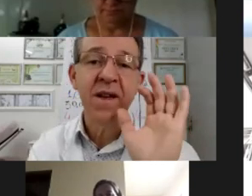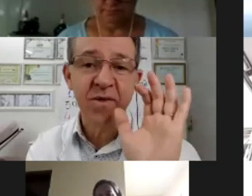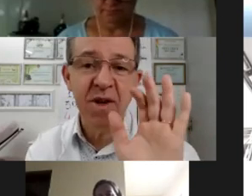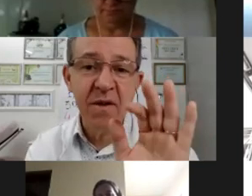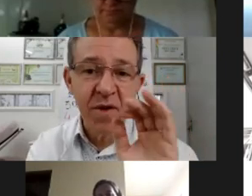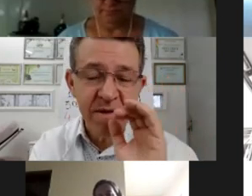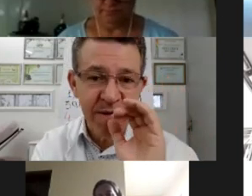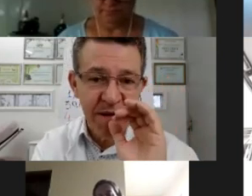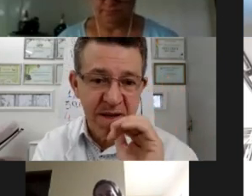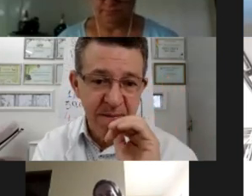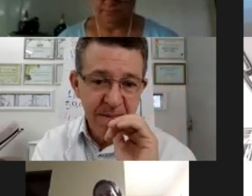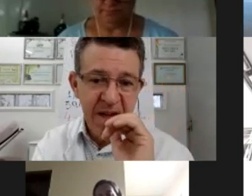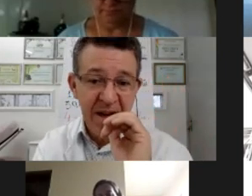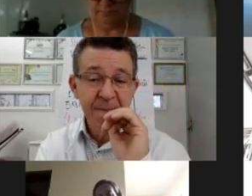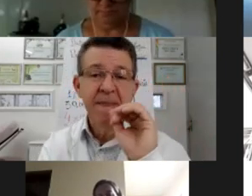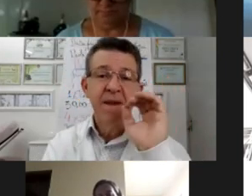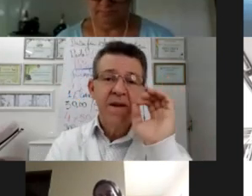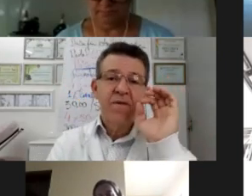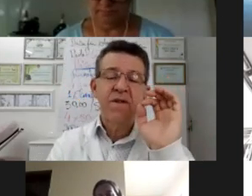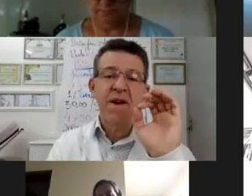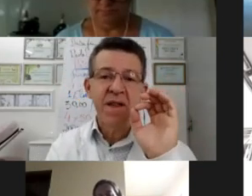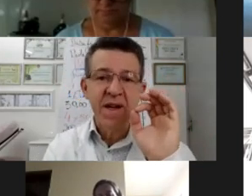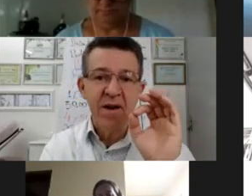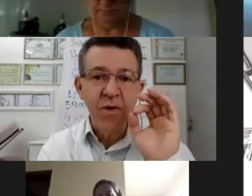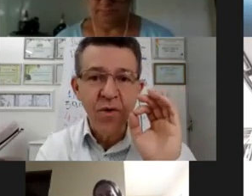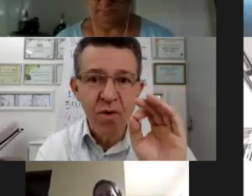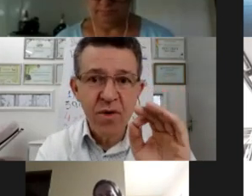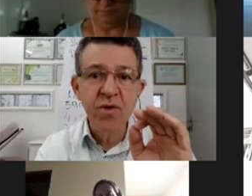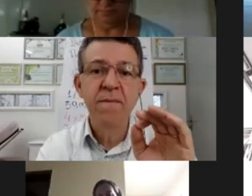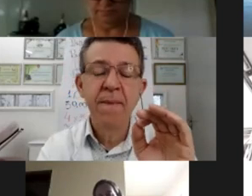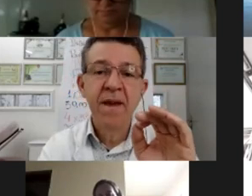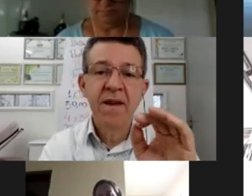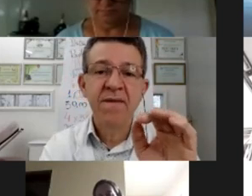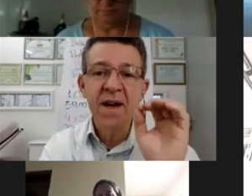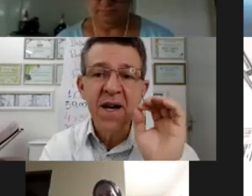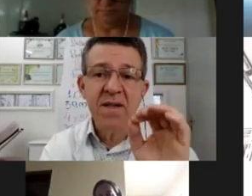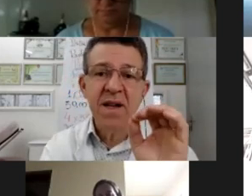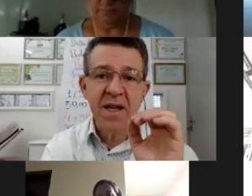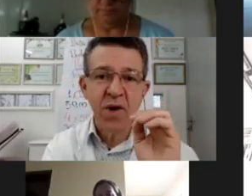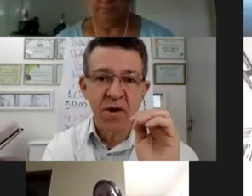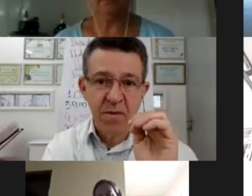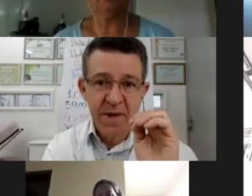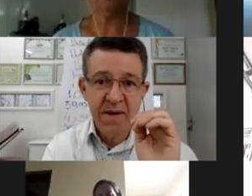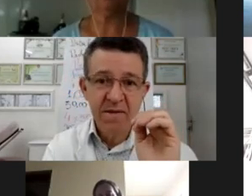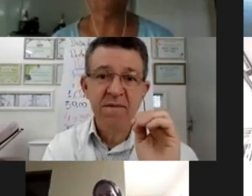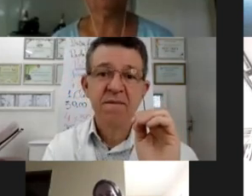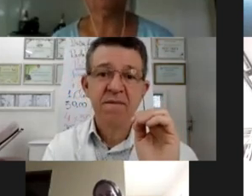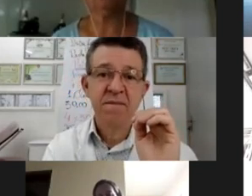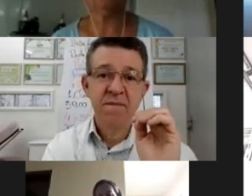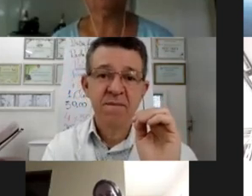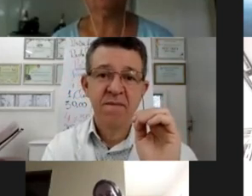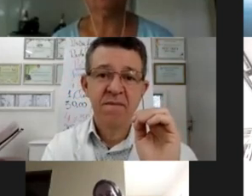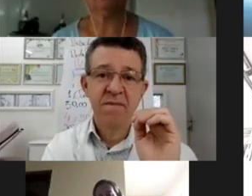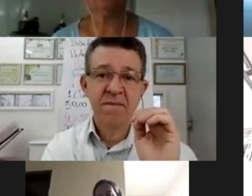Isso. que isso? O que que você vai fazer, tá? Você vai entrar no curso e vai cancelar a sua compra,